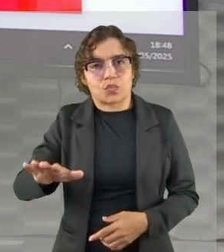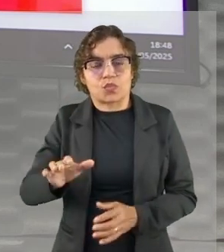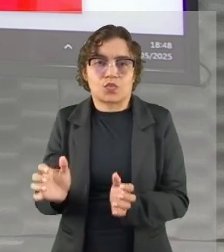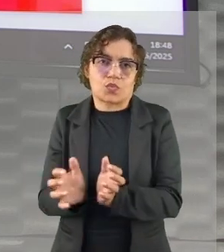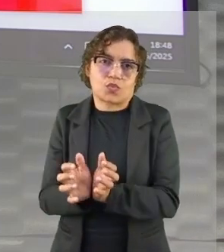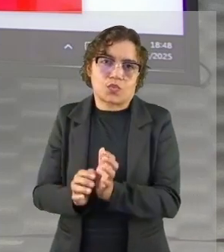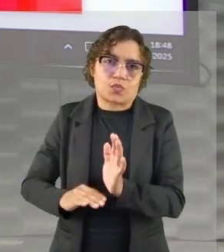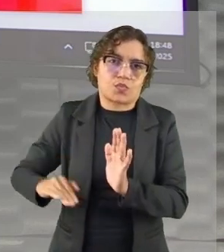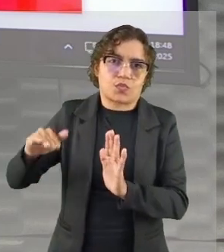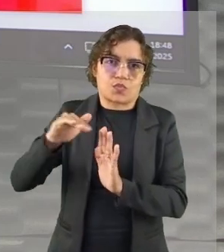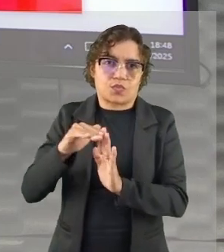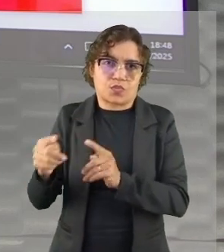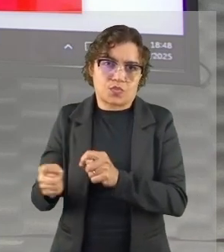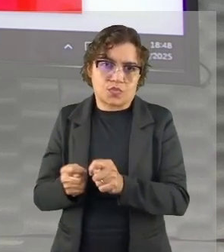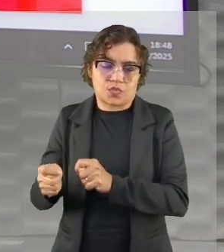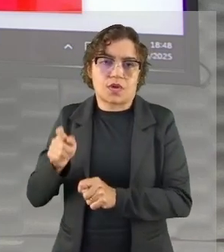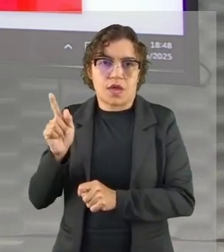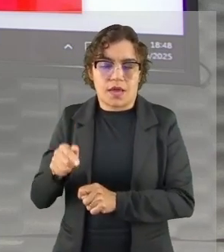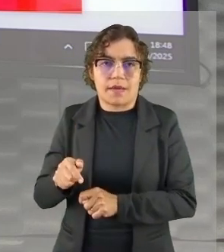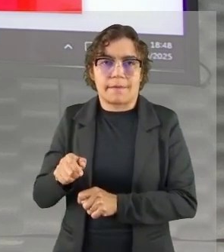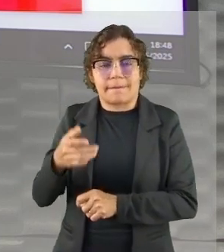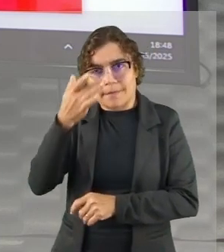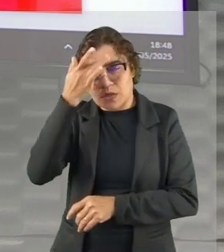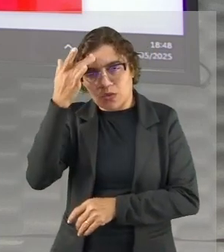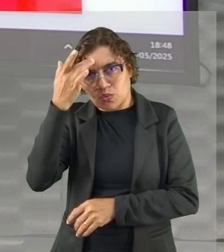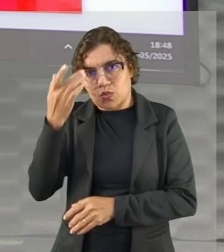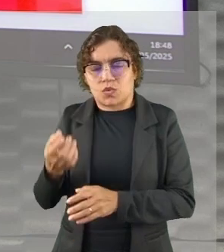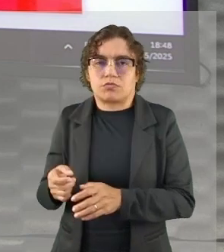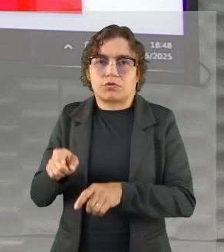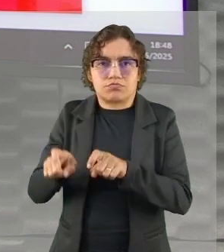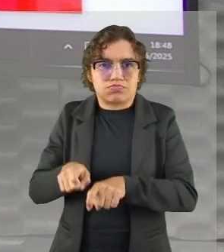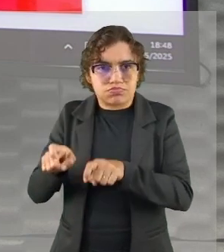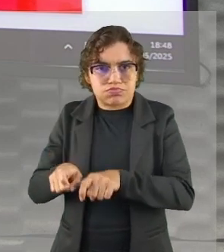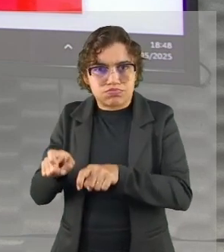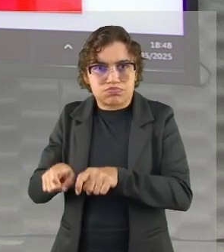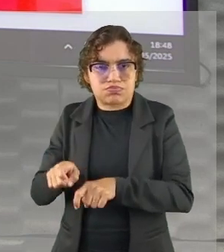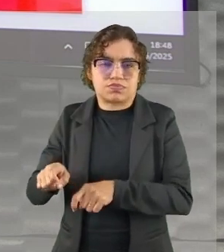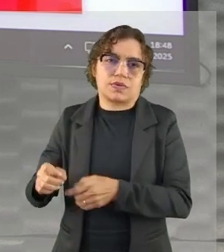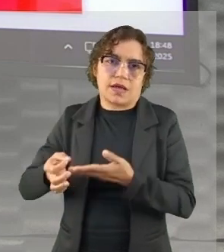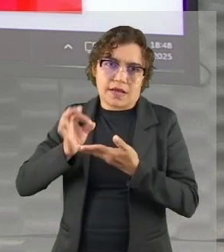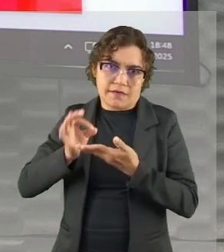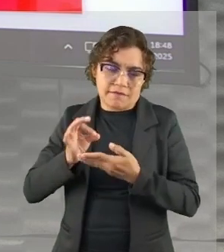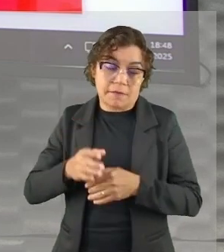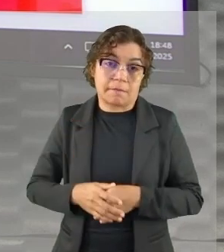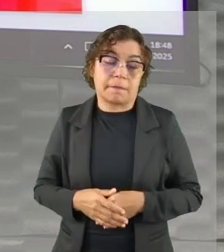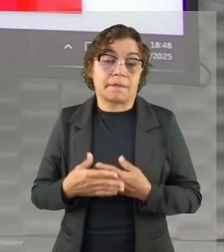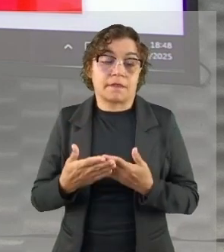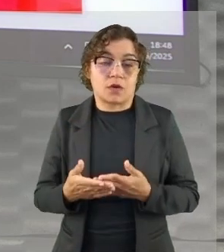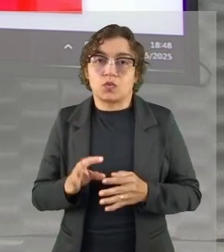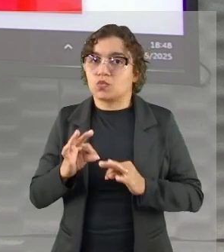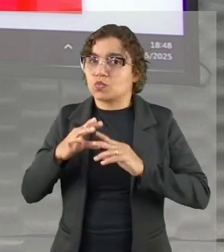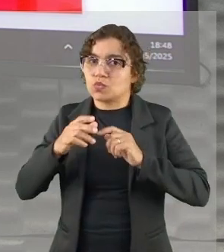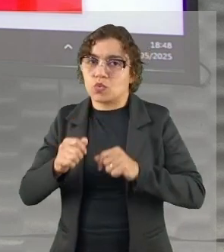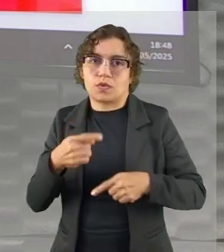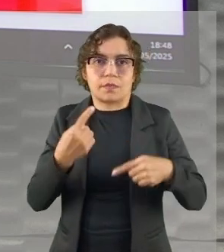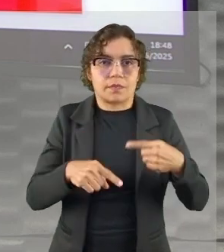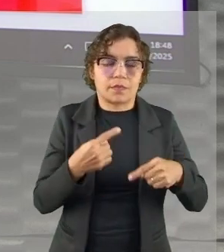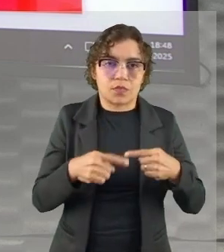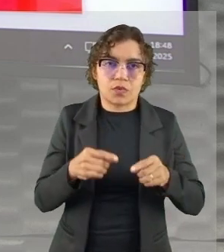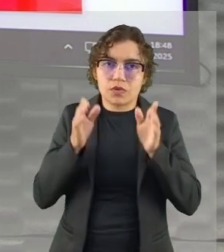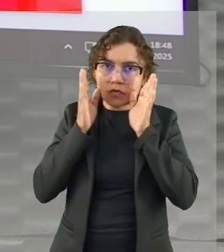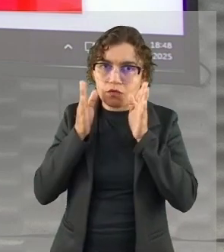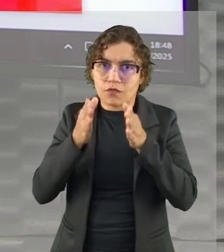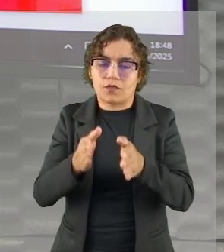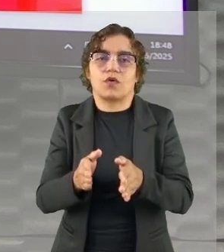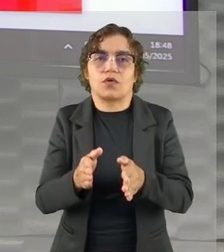elite econômica, que eram os cafeicultores. Então, toda a política realizada é direcionada para o fortalecimento